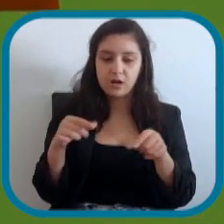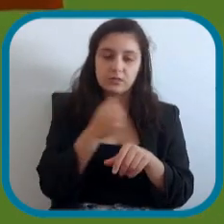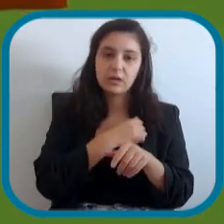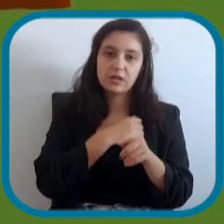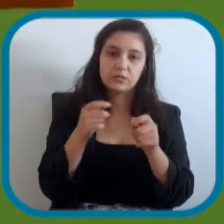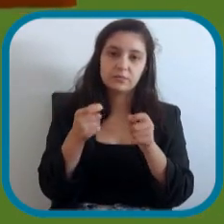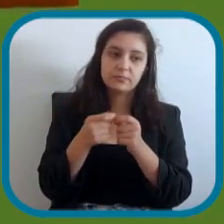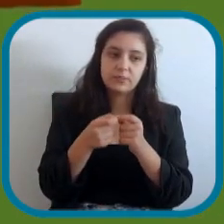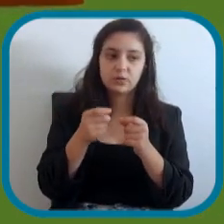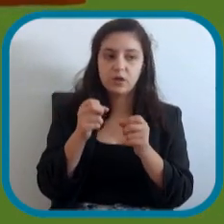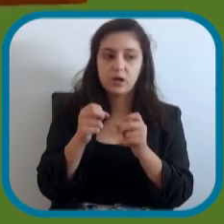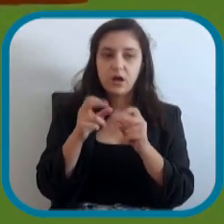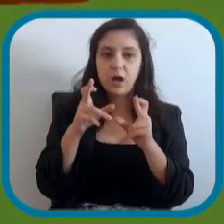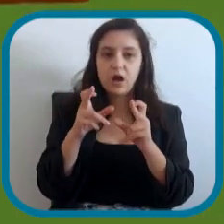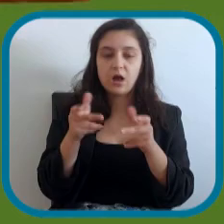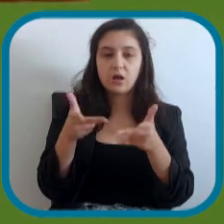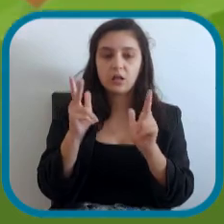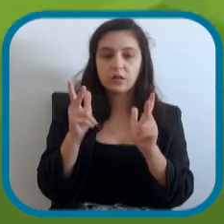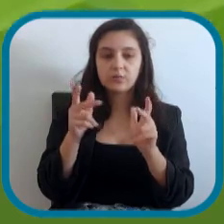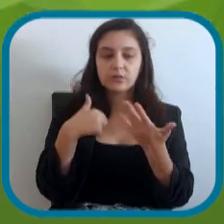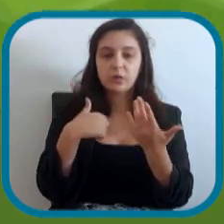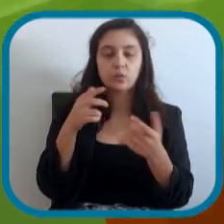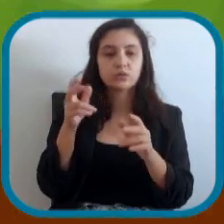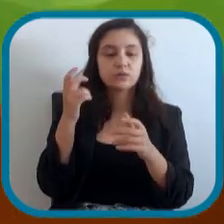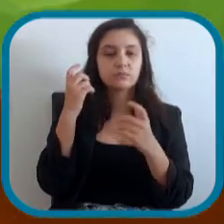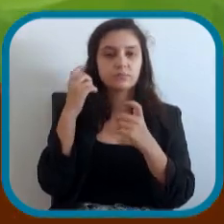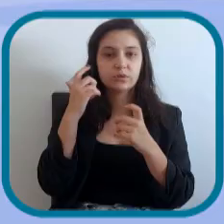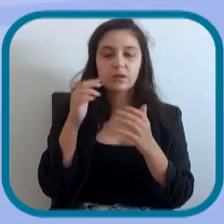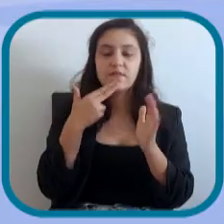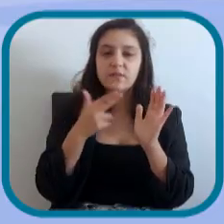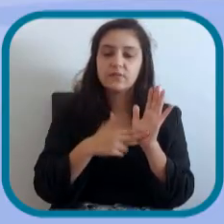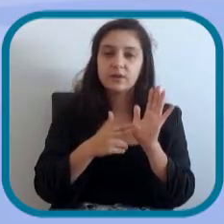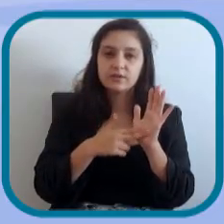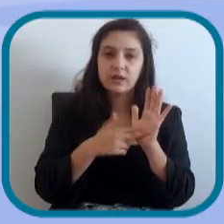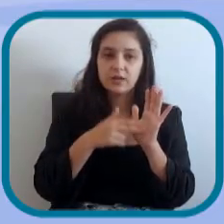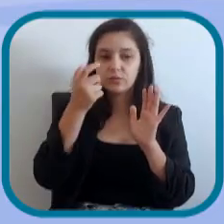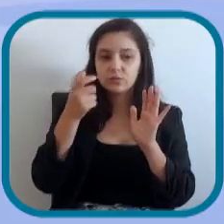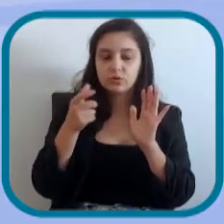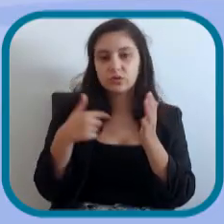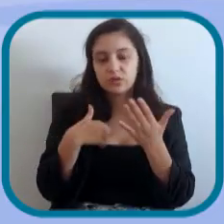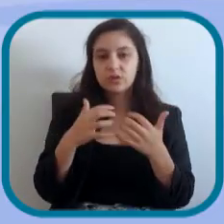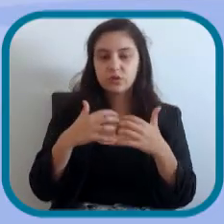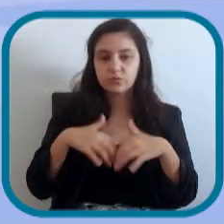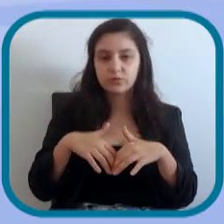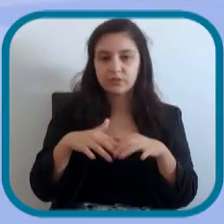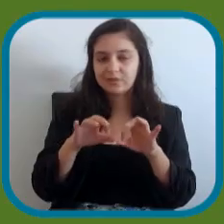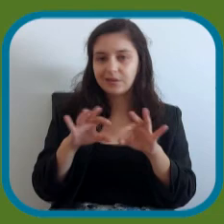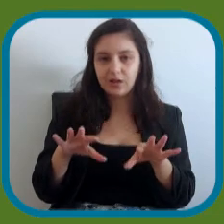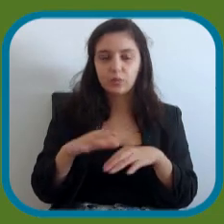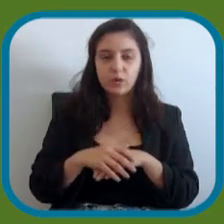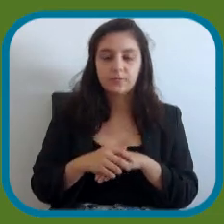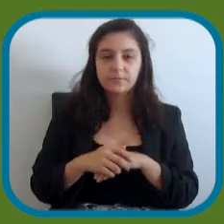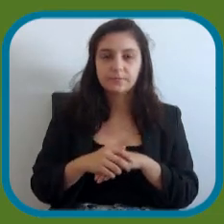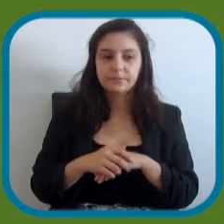parque perto de casa para respirar ar puro. Hoje decidiu ouvir um podcast com testemunhos reais de pessoas que